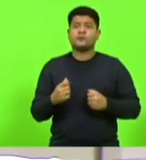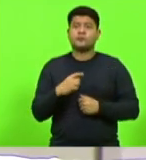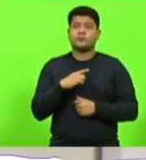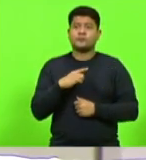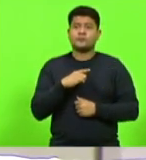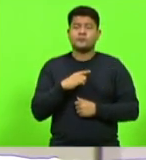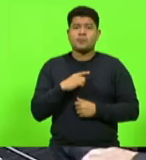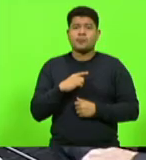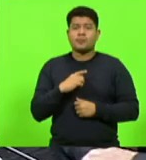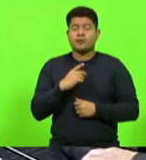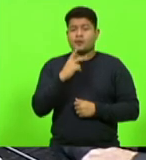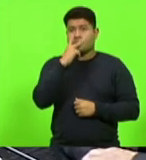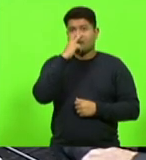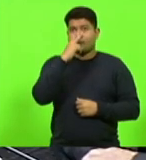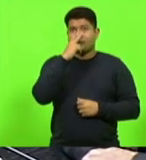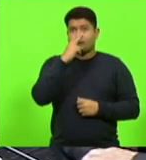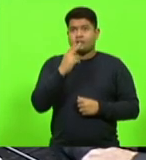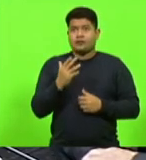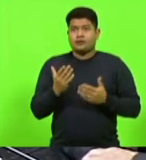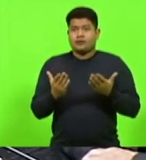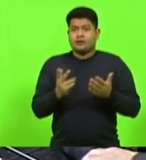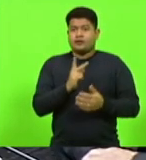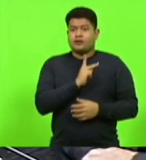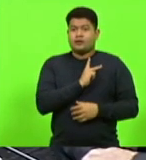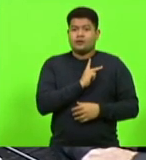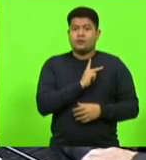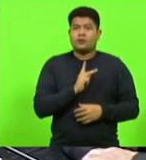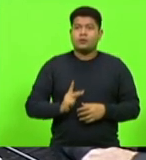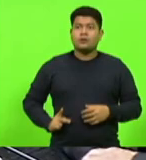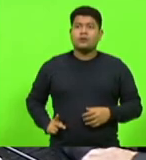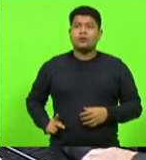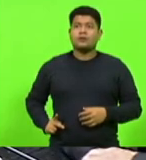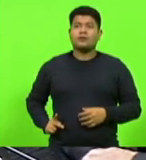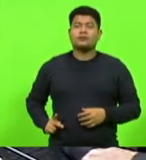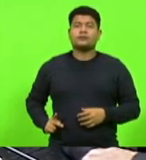temos o presidente aqui com 25 anos,